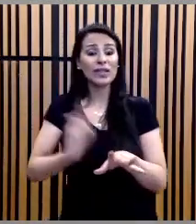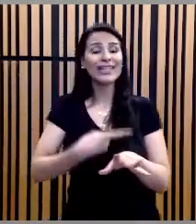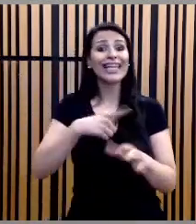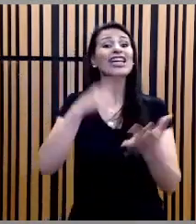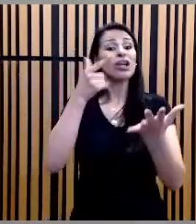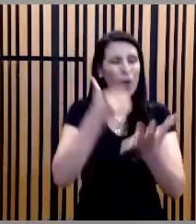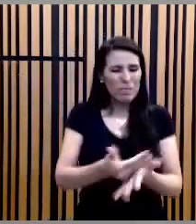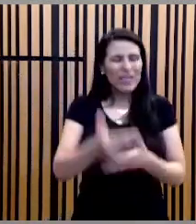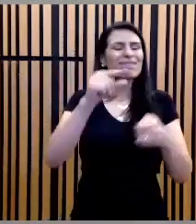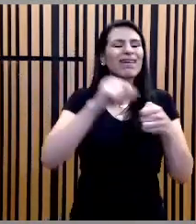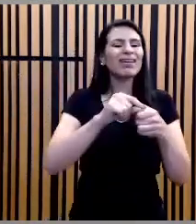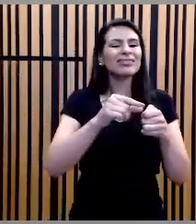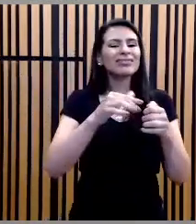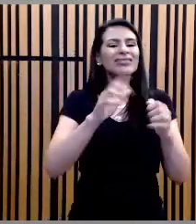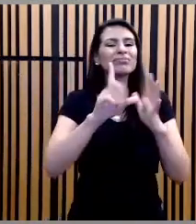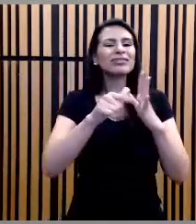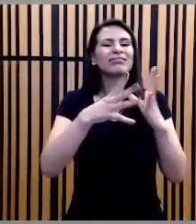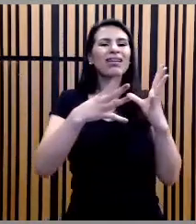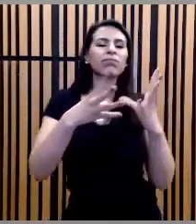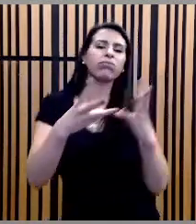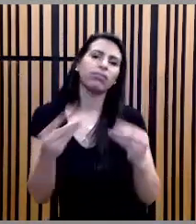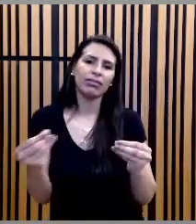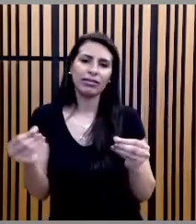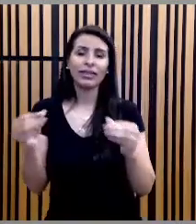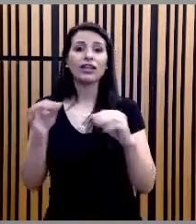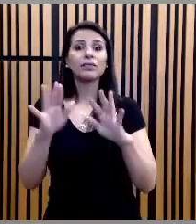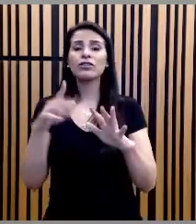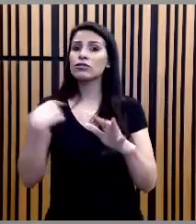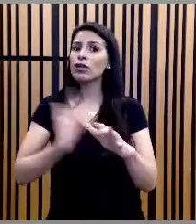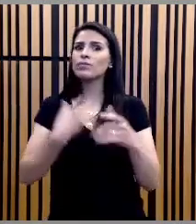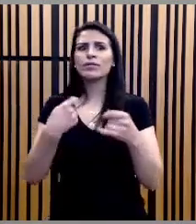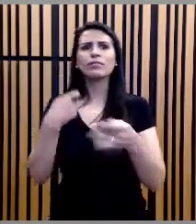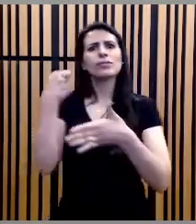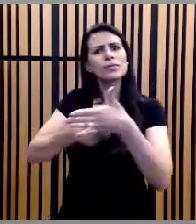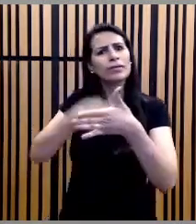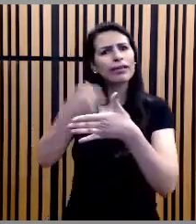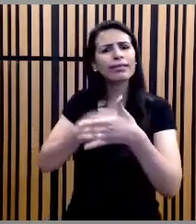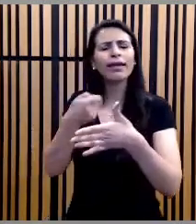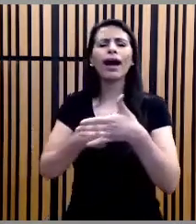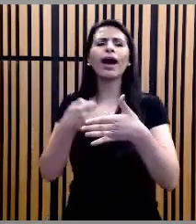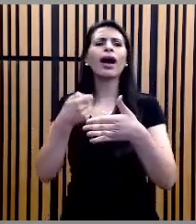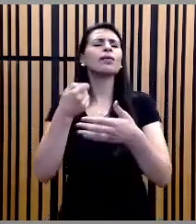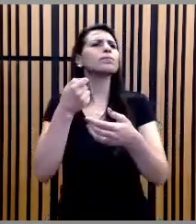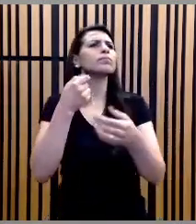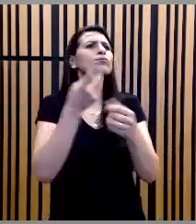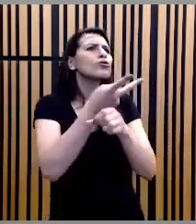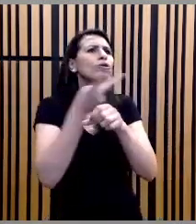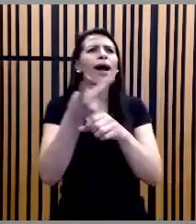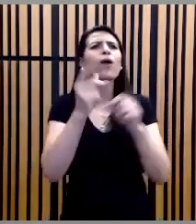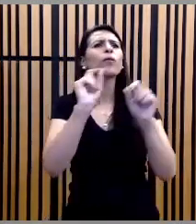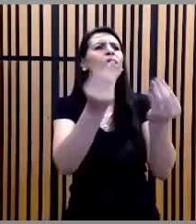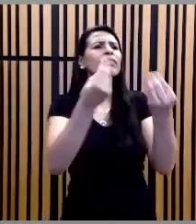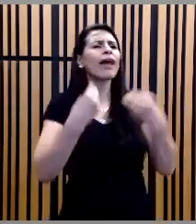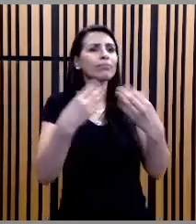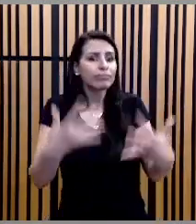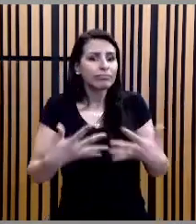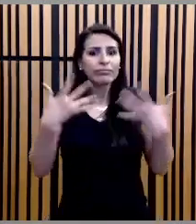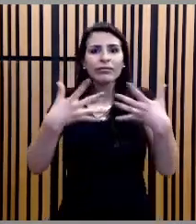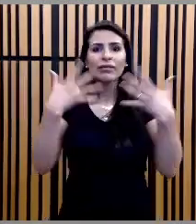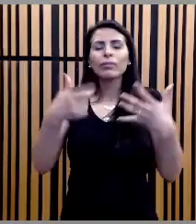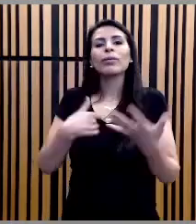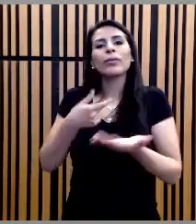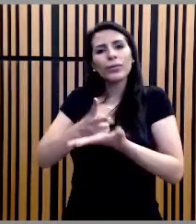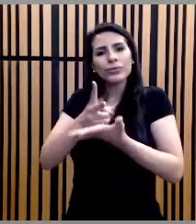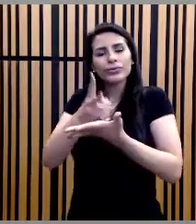estar sempre aí se fortalecendo, enfim, buscando aí inspiração para continuar. E isso é bem importante,